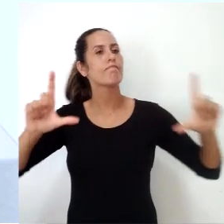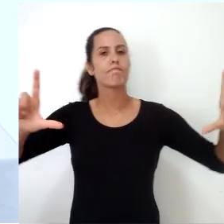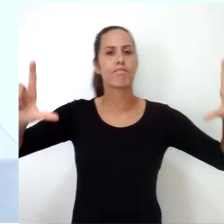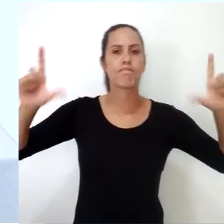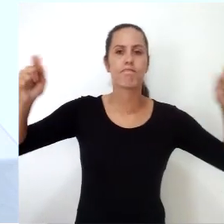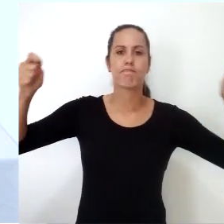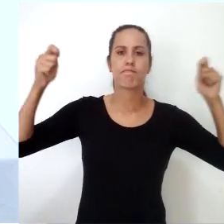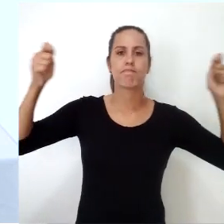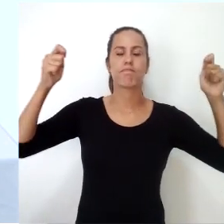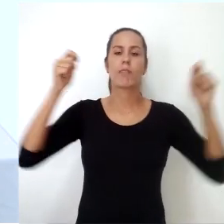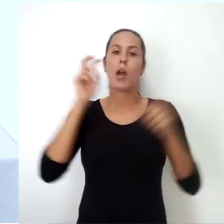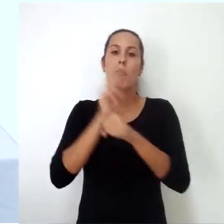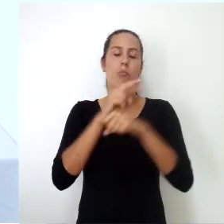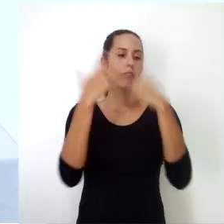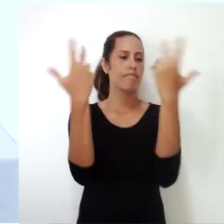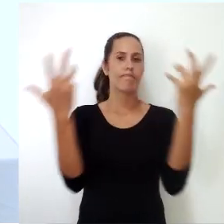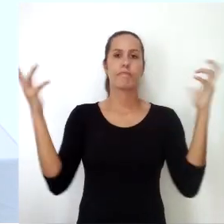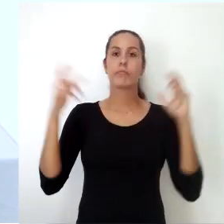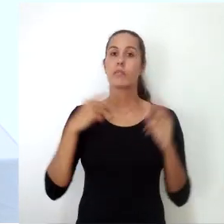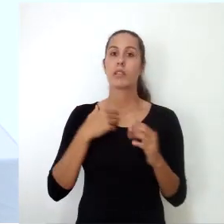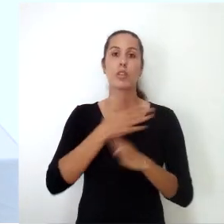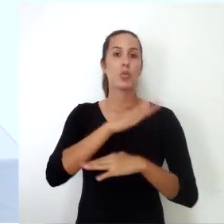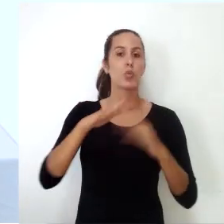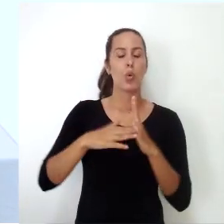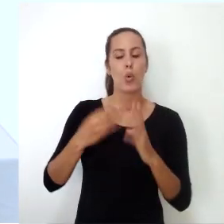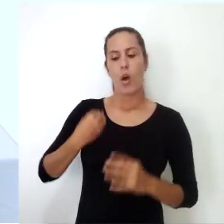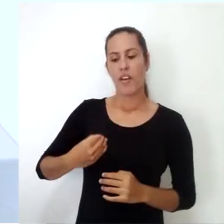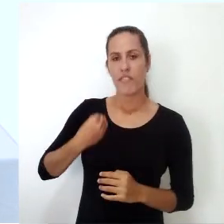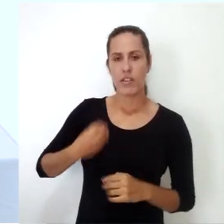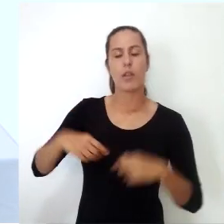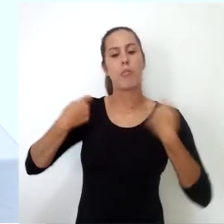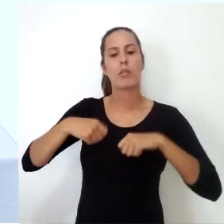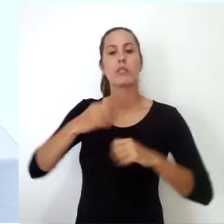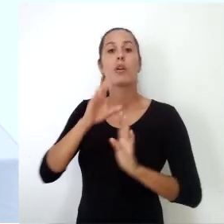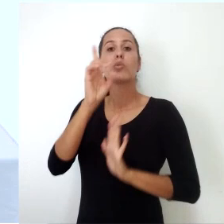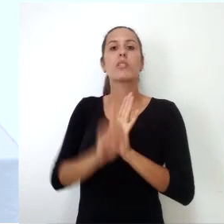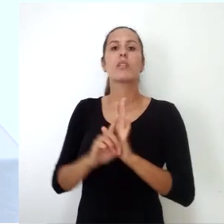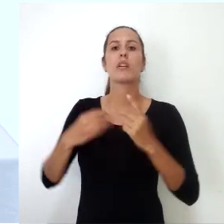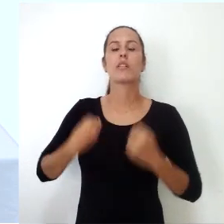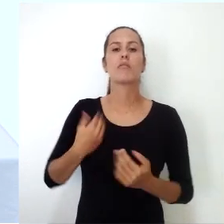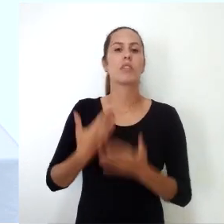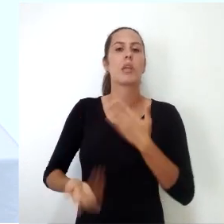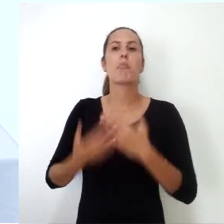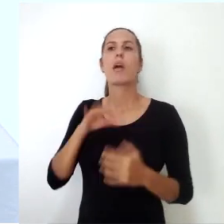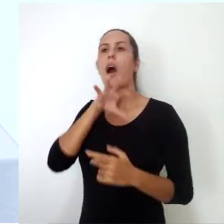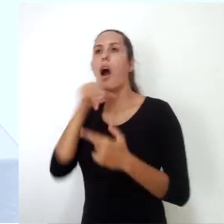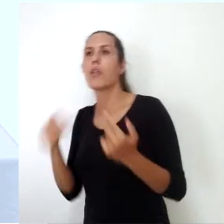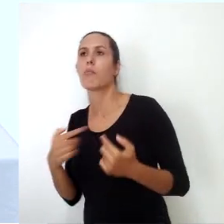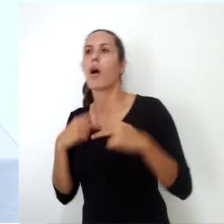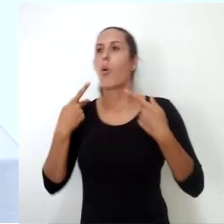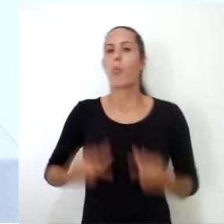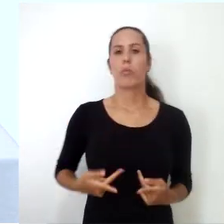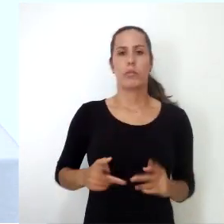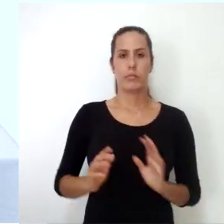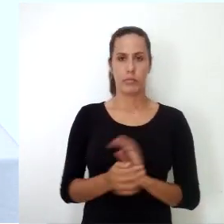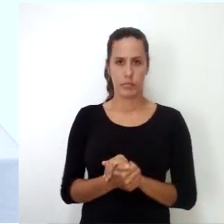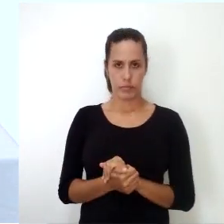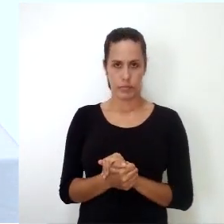ambientalista. Todos os seres vivos eles têm o direito de viver, independente da espécie.